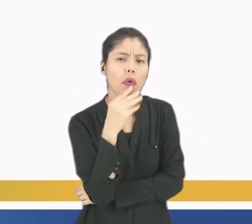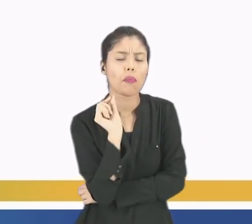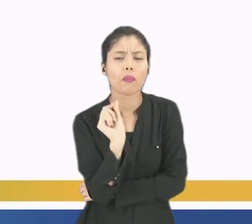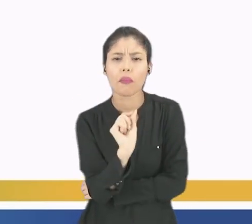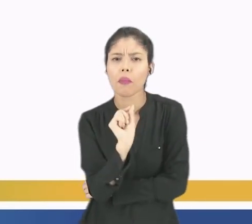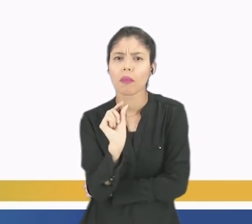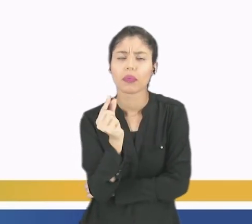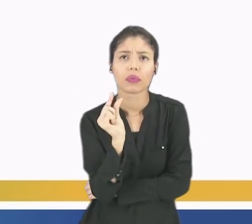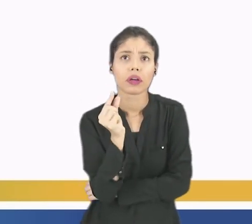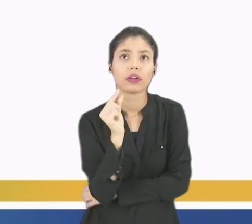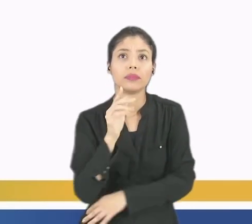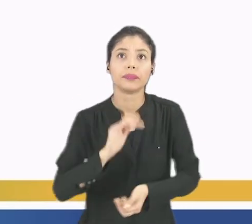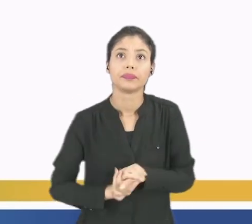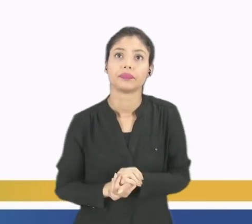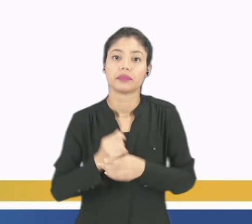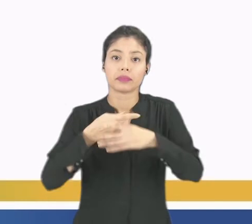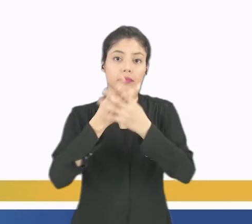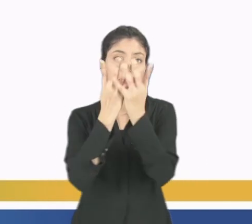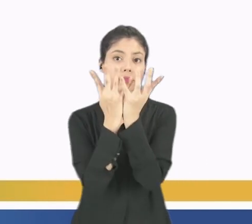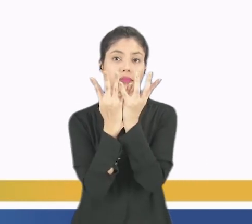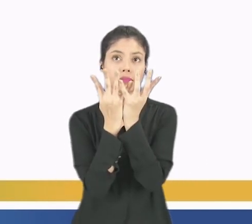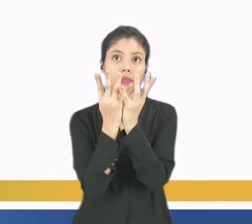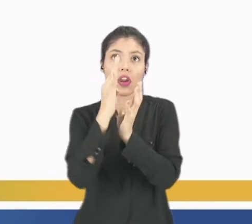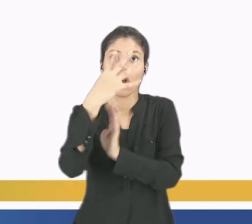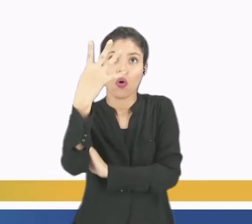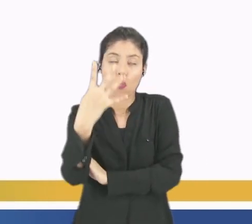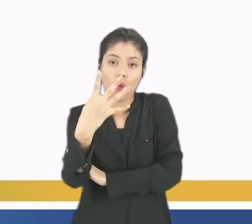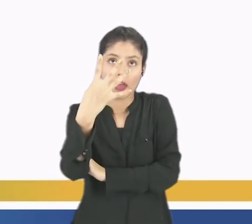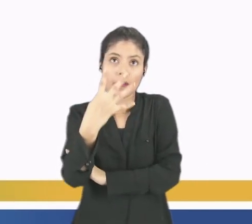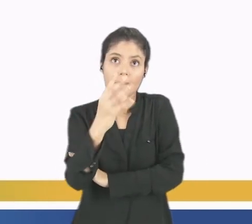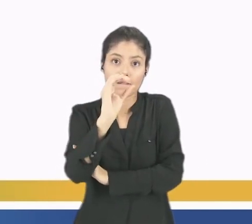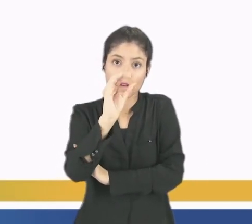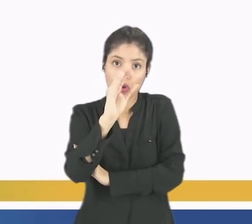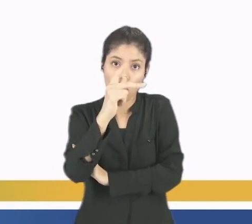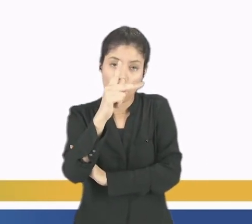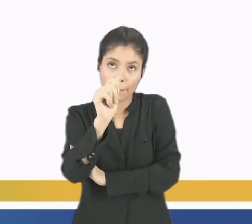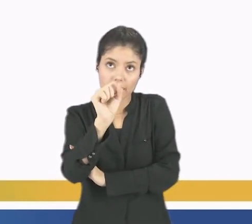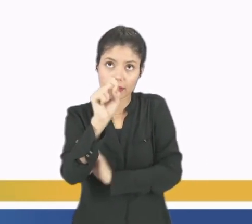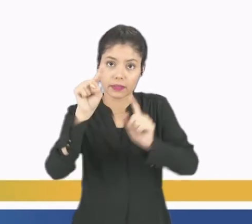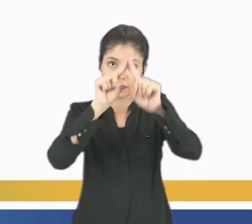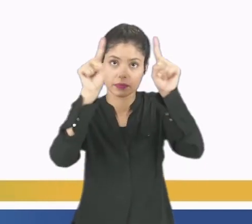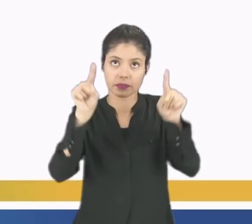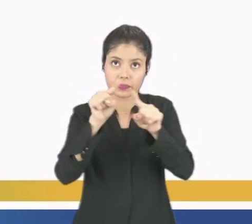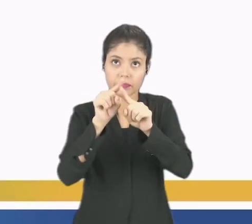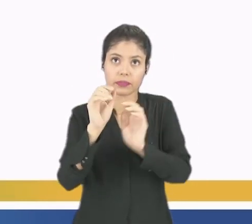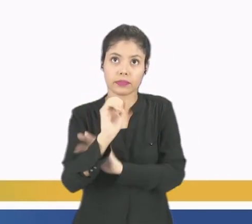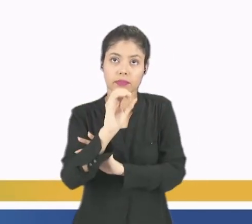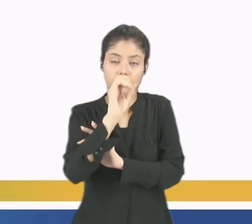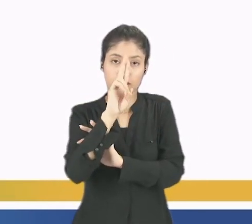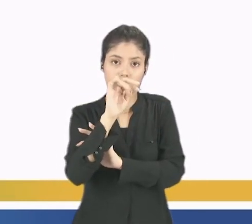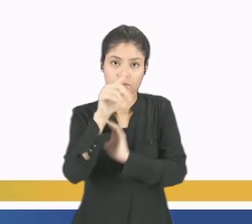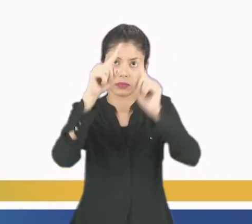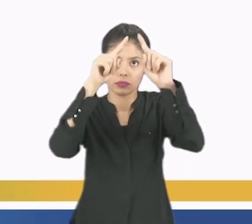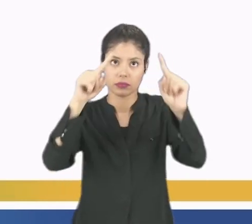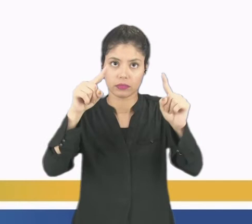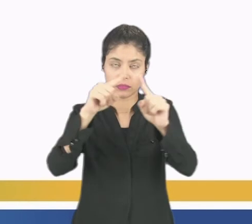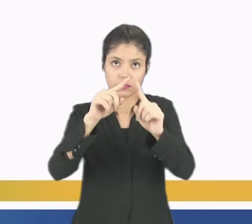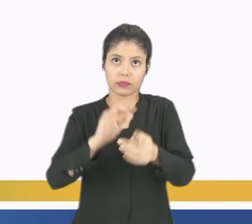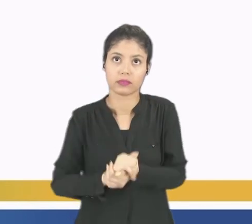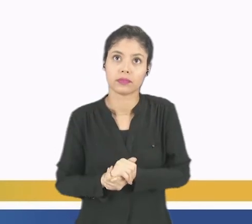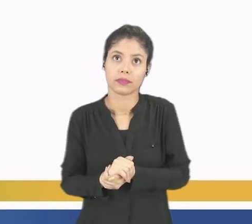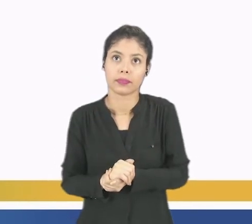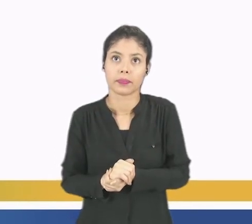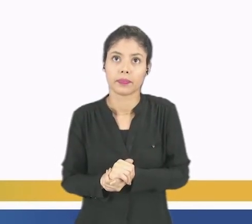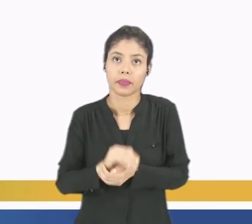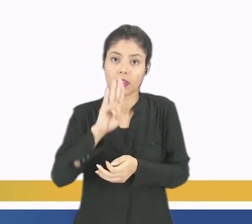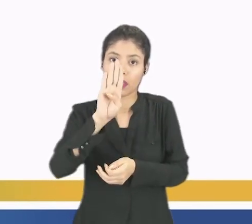respeito do baralho. O baralho ele possui 4 naipes, que são copas, esse coraçãozinho, ouro, esse losango, nós temos